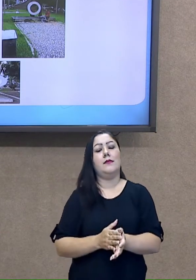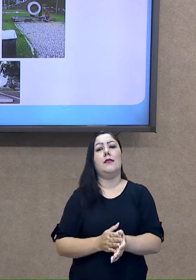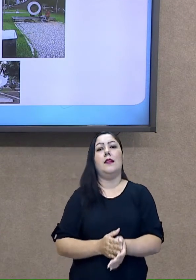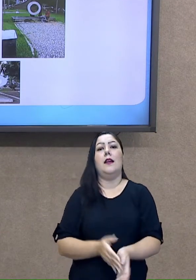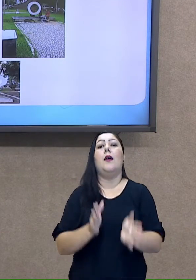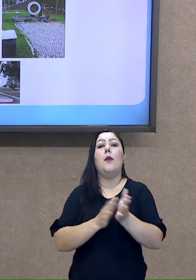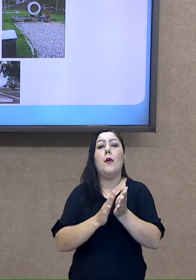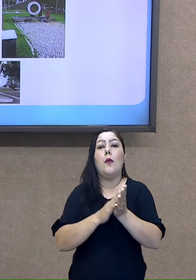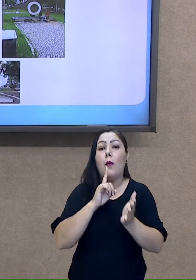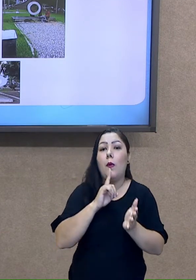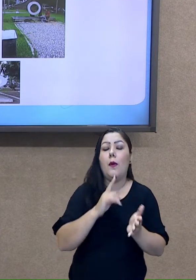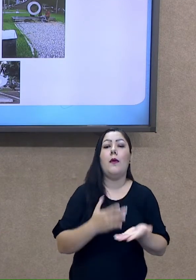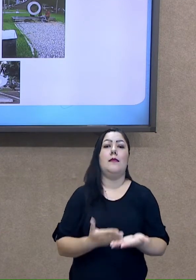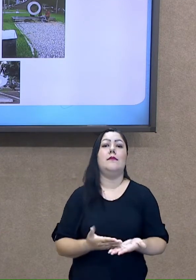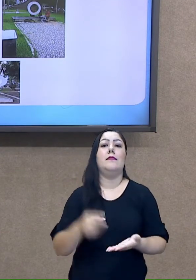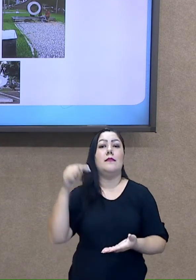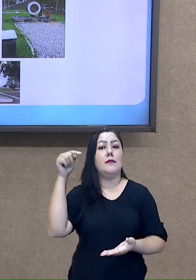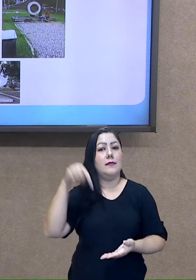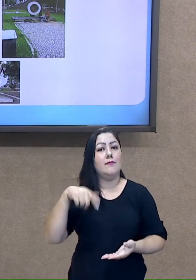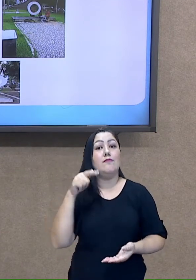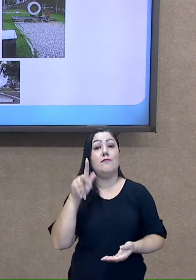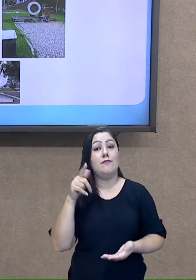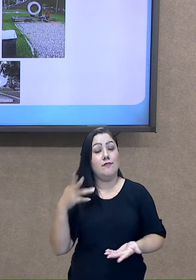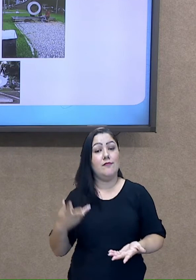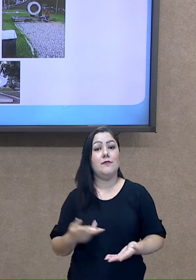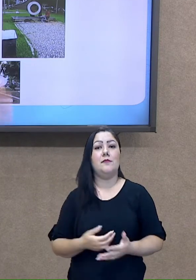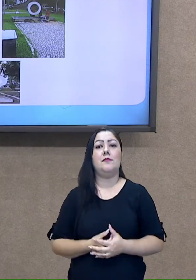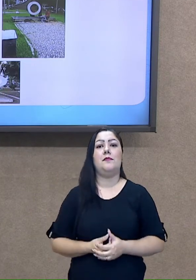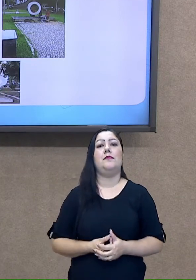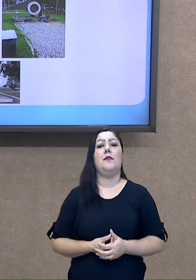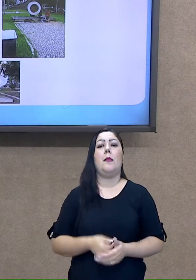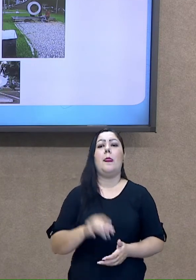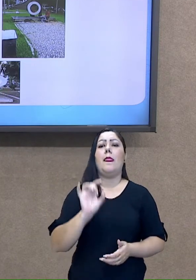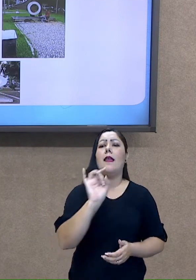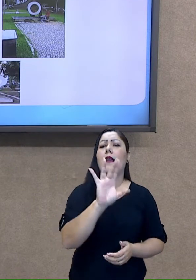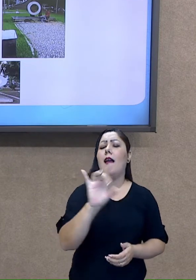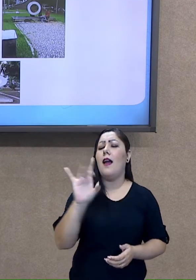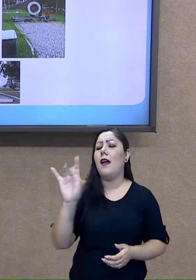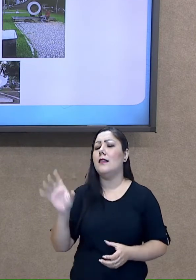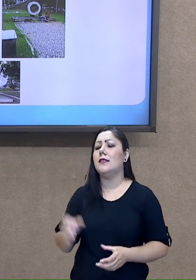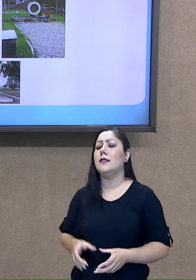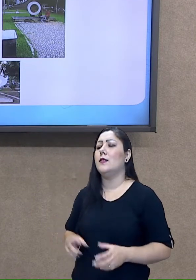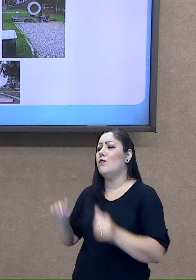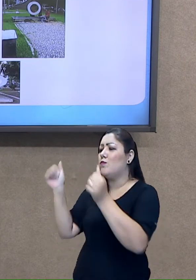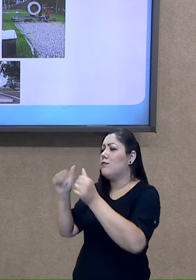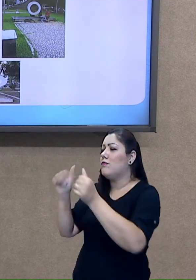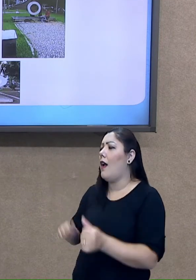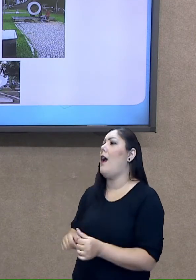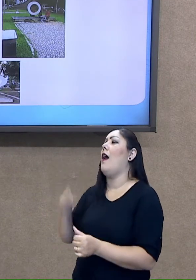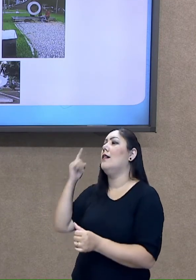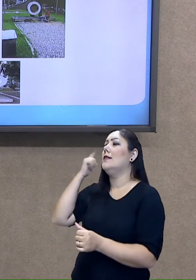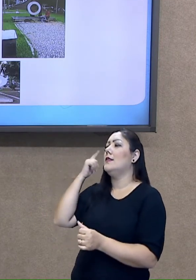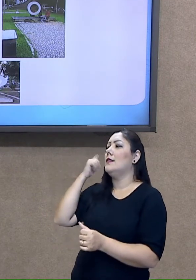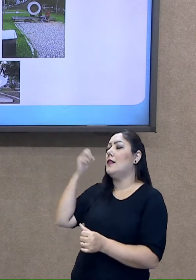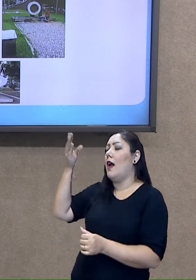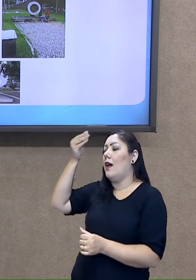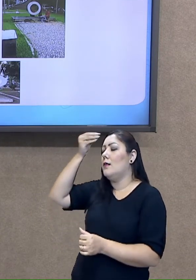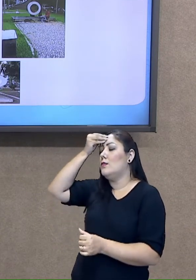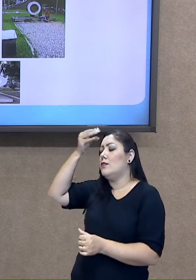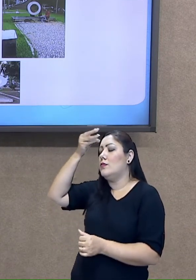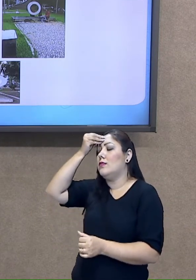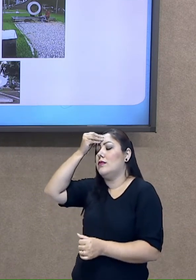nossa cidade. E cada monumento vai trazer algo ali para ser lembrado também, um momento